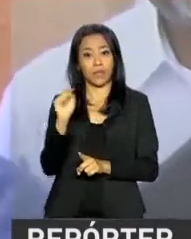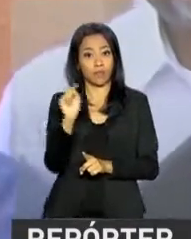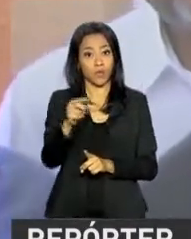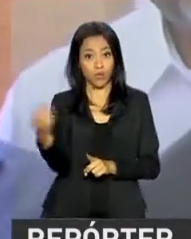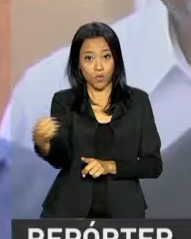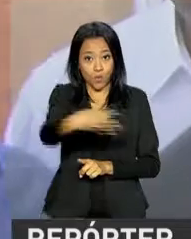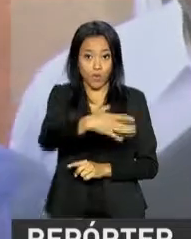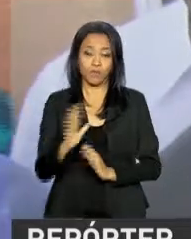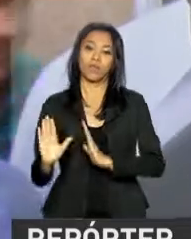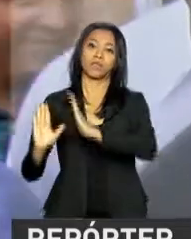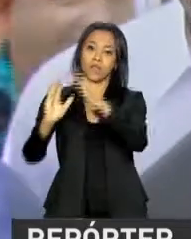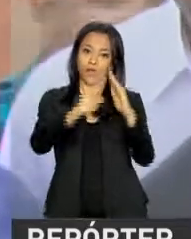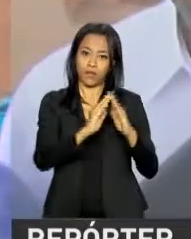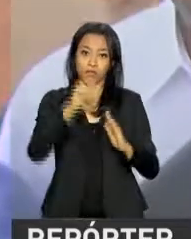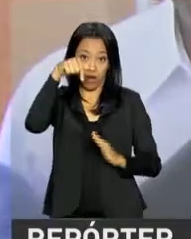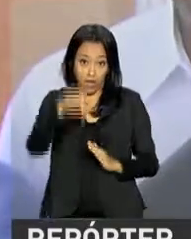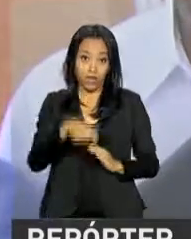moradias para este ano de 2018